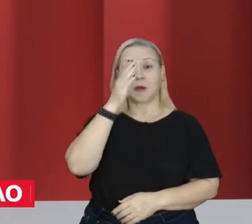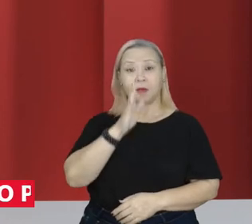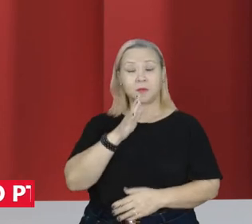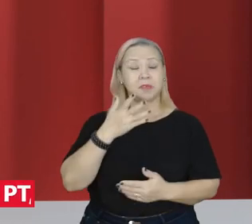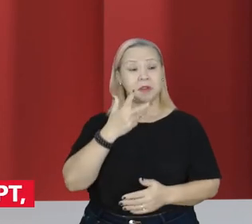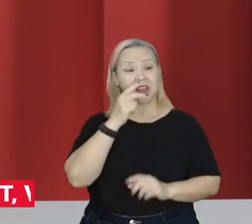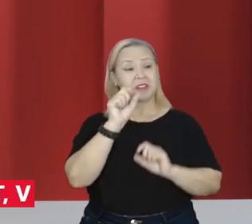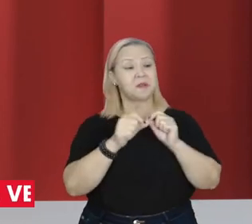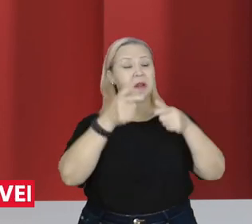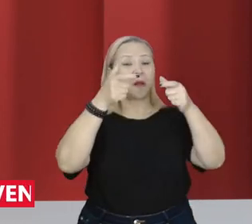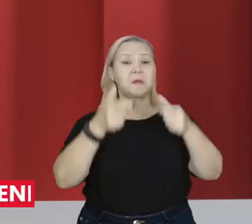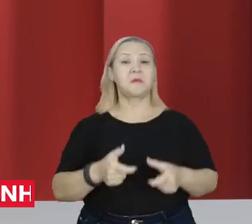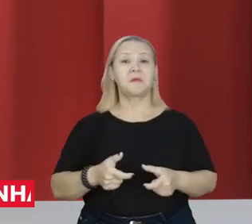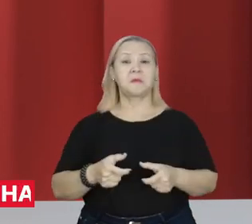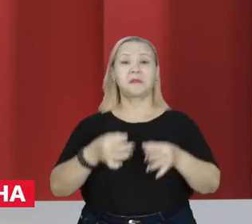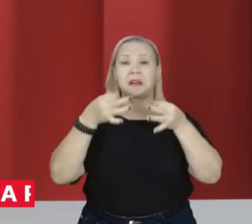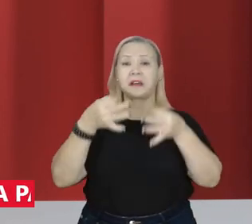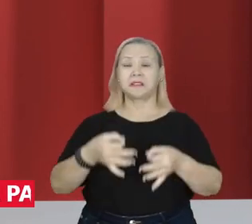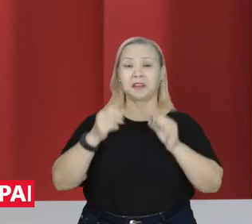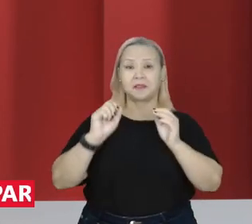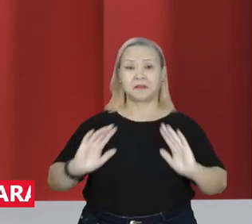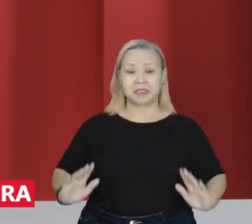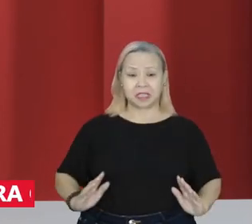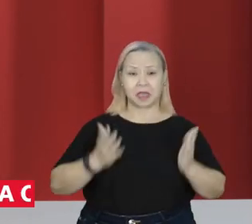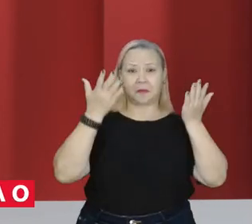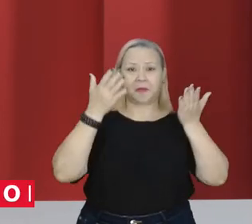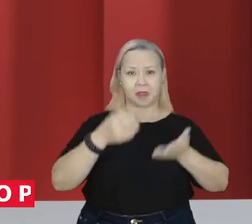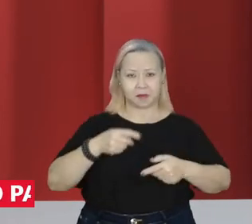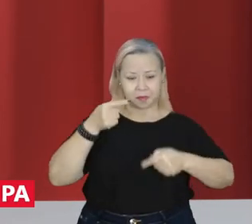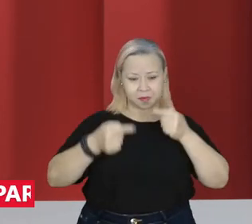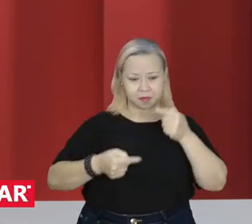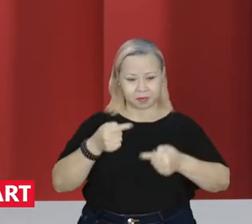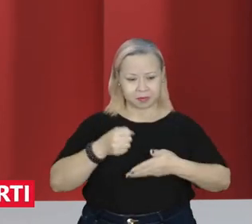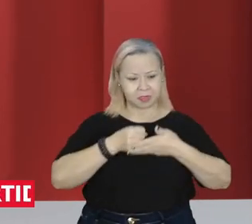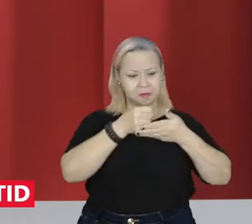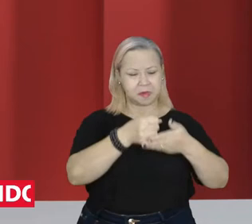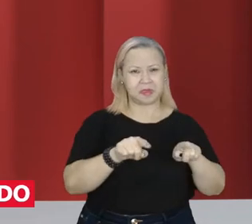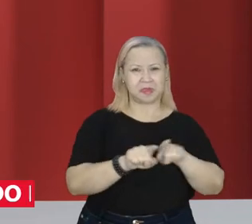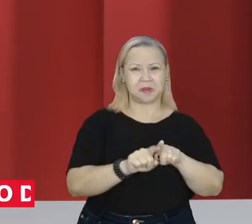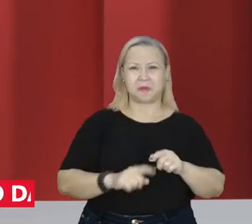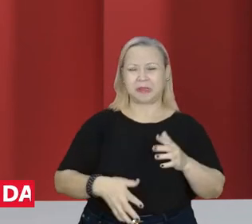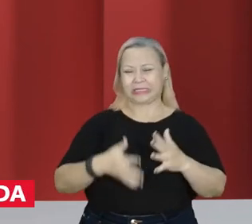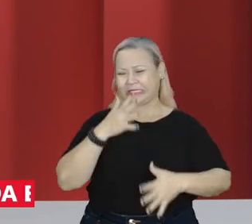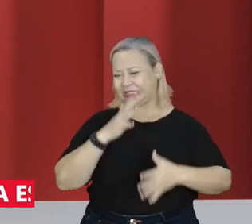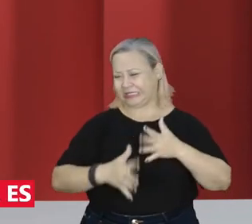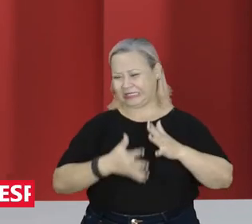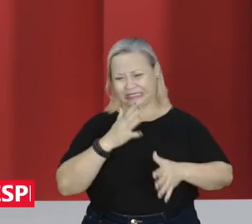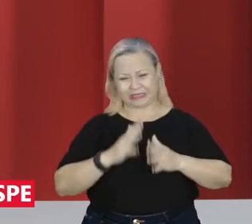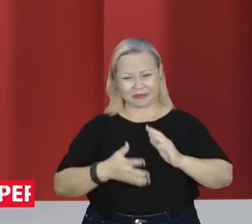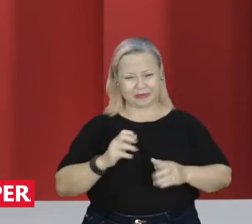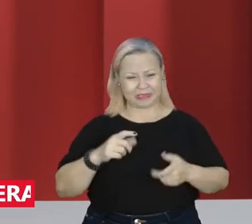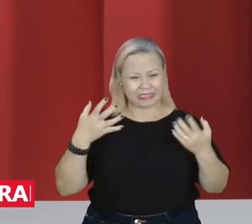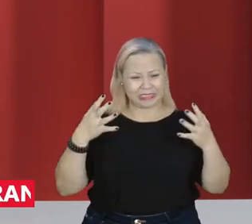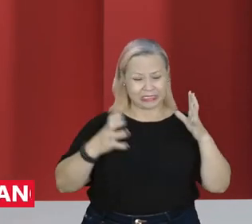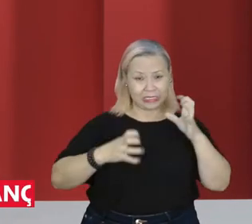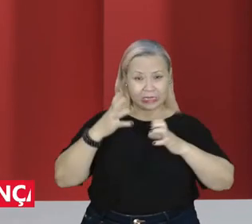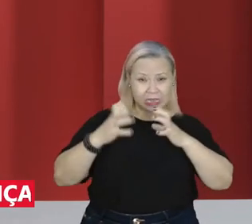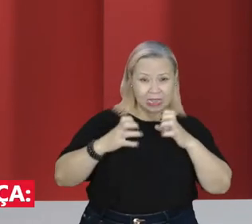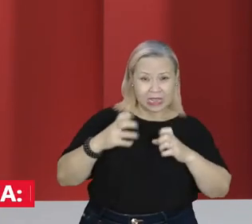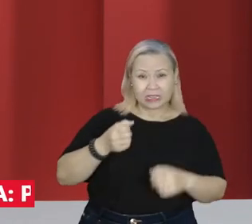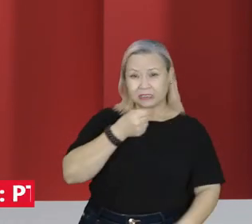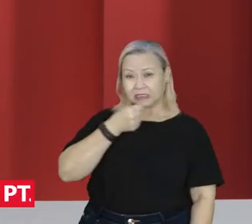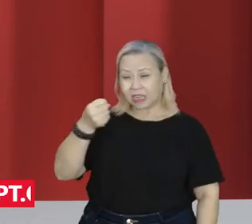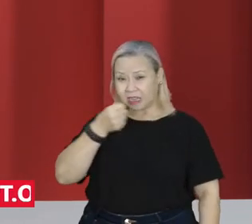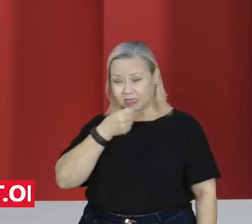um local apropriado de fazer campanha. Os apoiadores também fizeram uma grande confusão, agrediram a imprensa. A